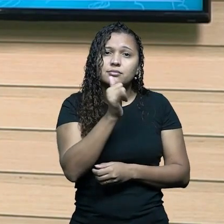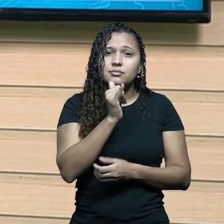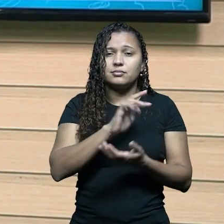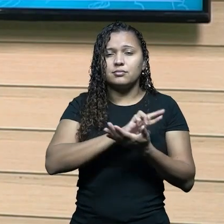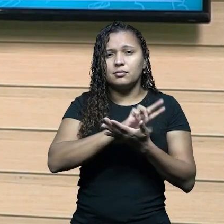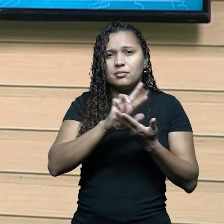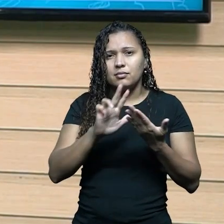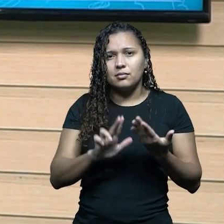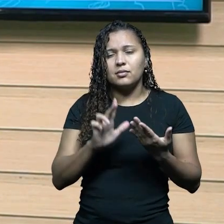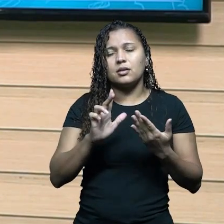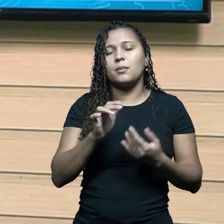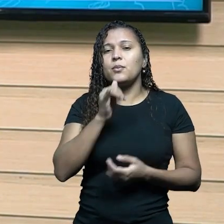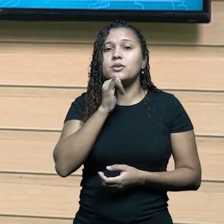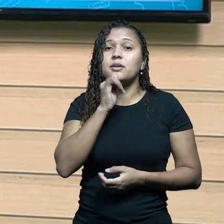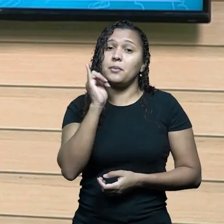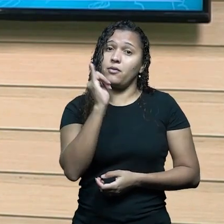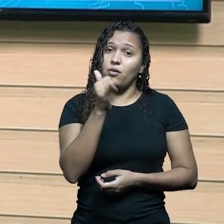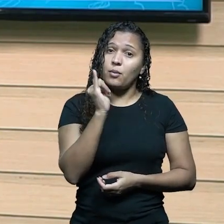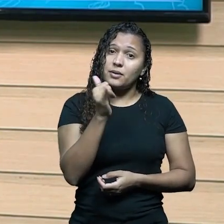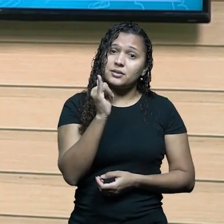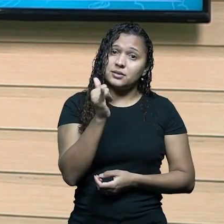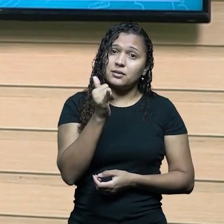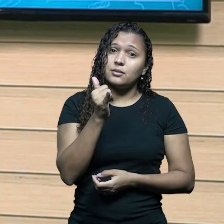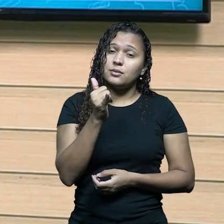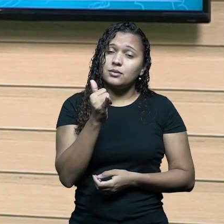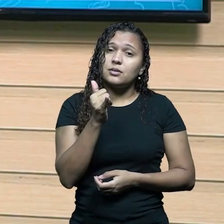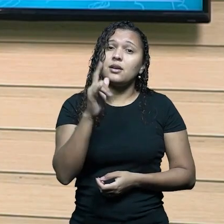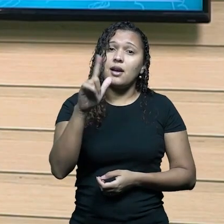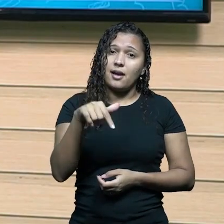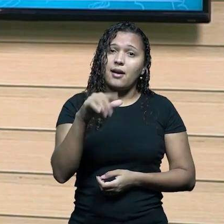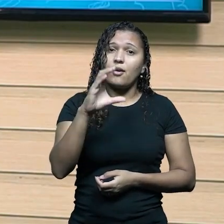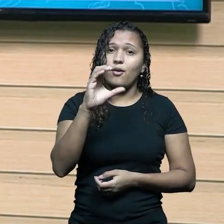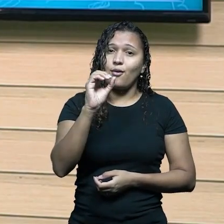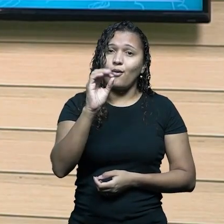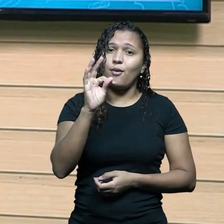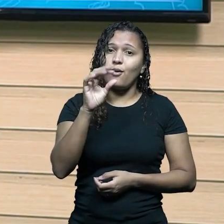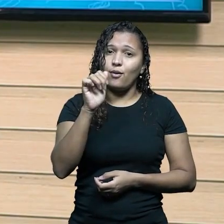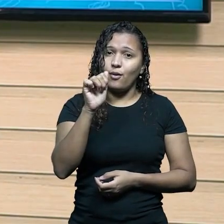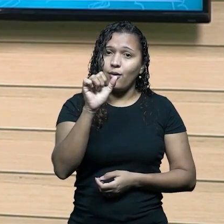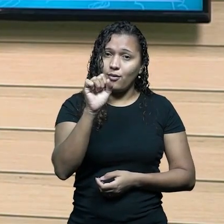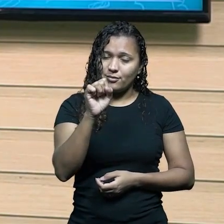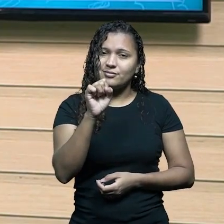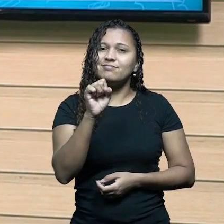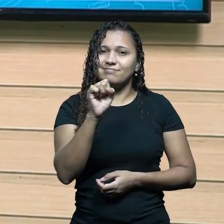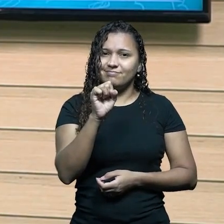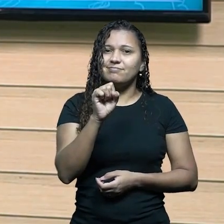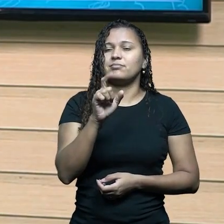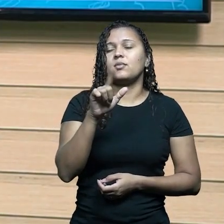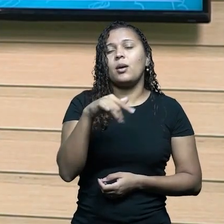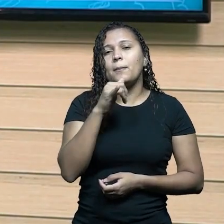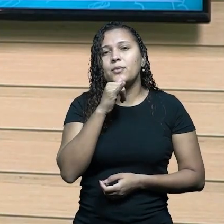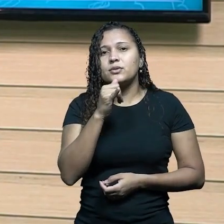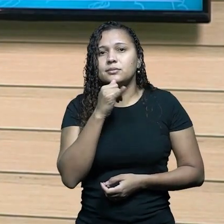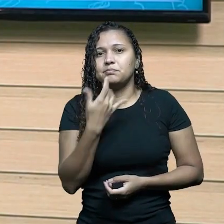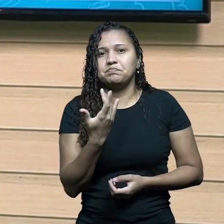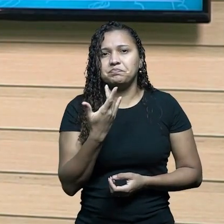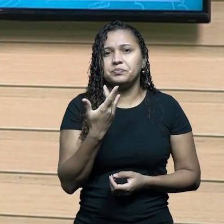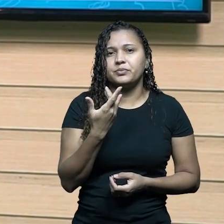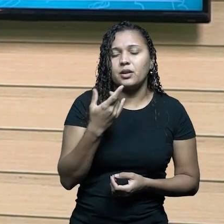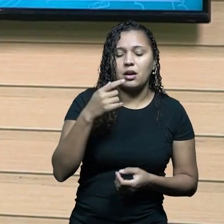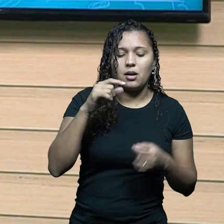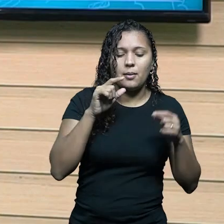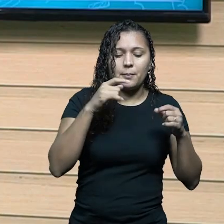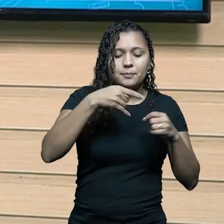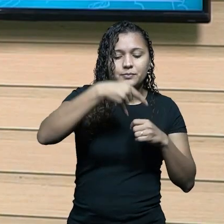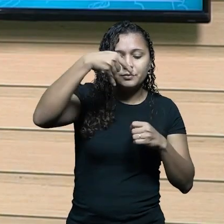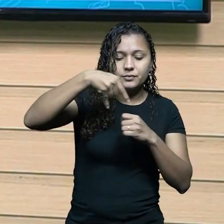essas informações, e sempre que eu falar de informações numéricas, estou falando de cota, tá? Vai sempre colocar